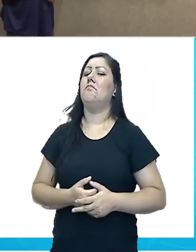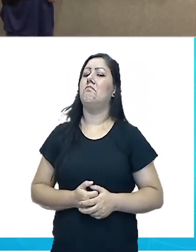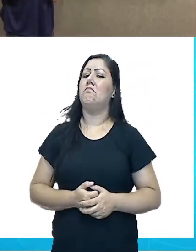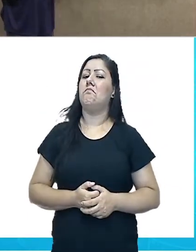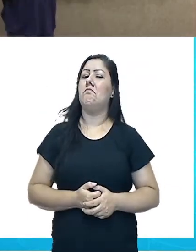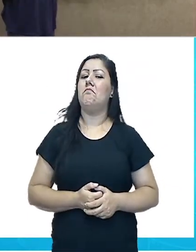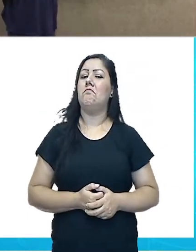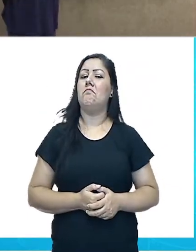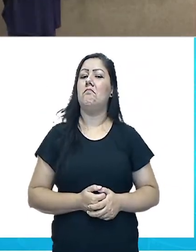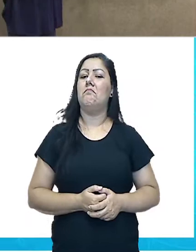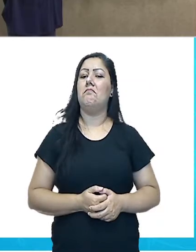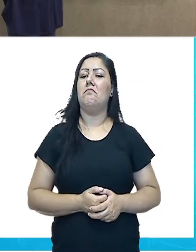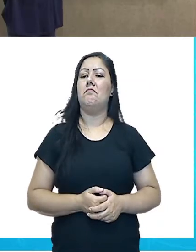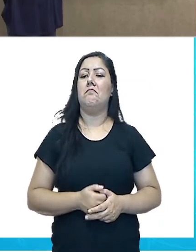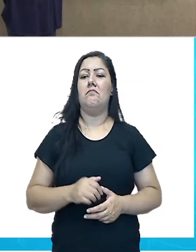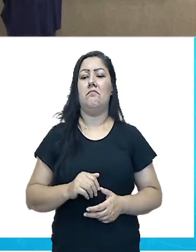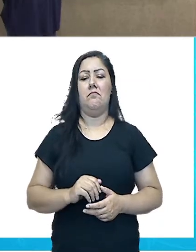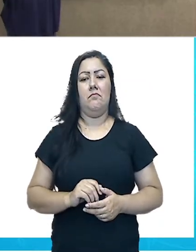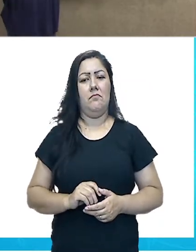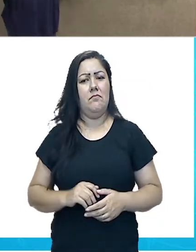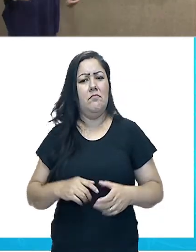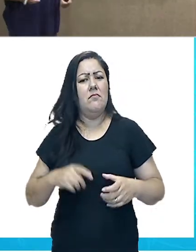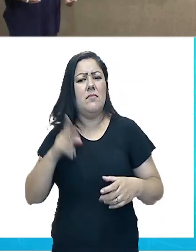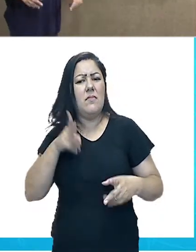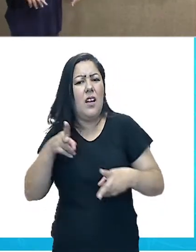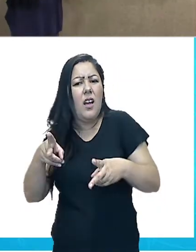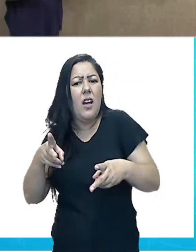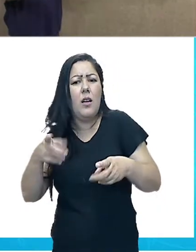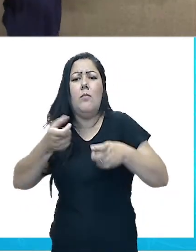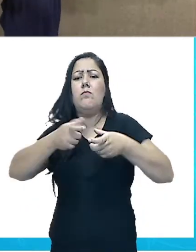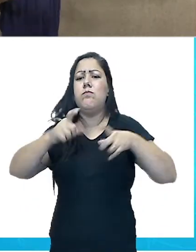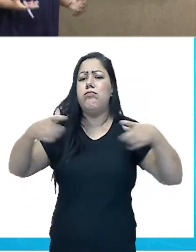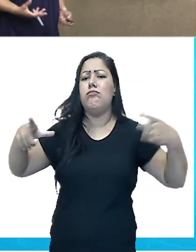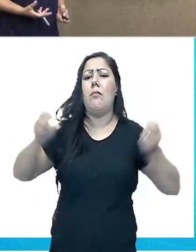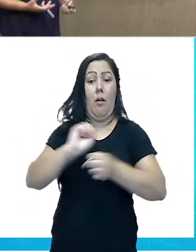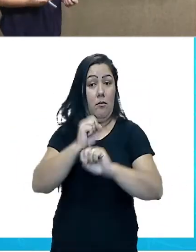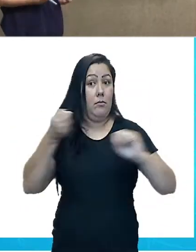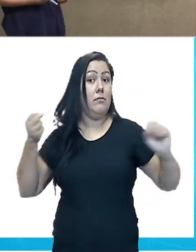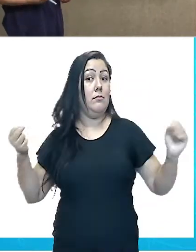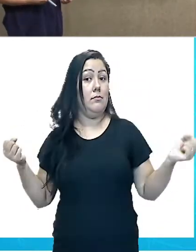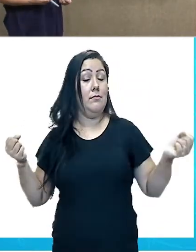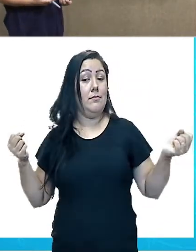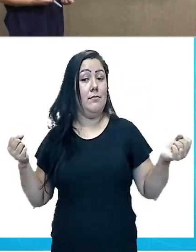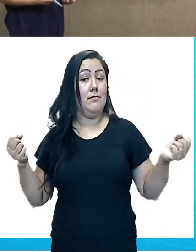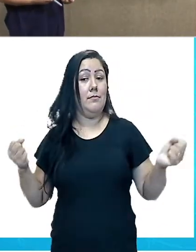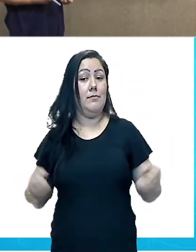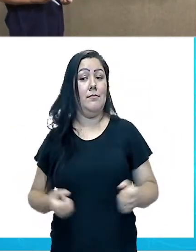O território brasileiro sempre foi grande, sempre foi gigantesco?